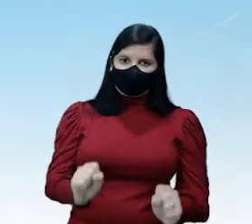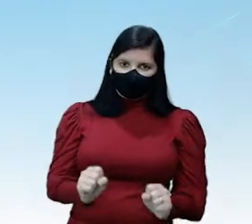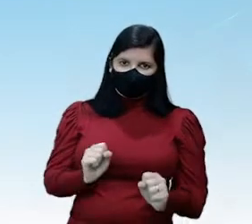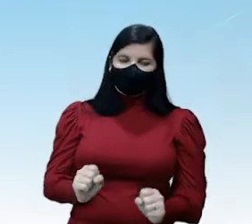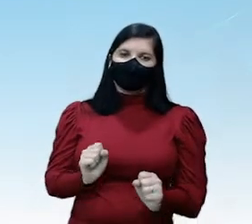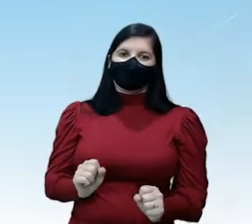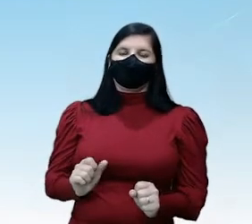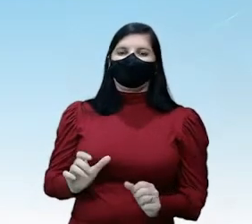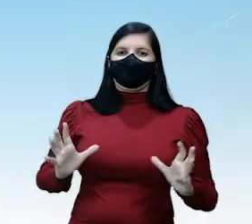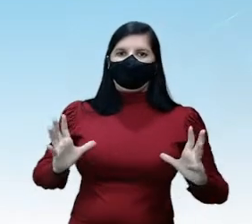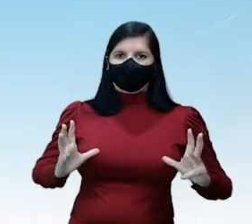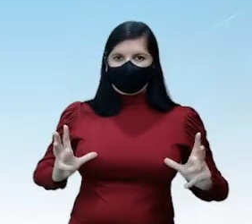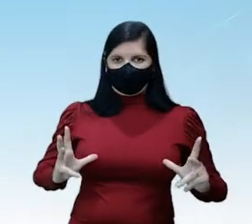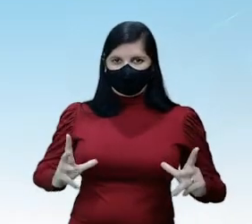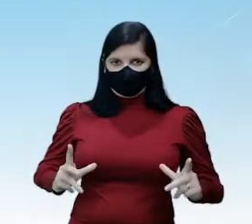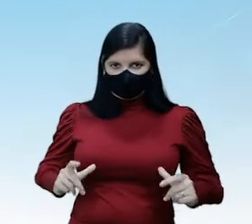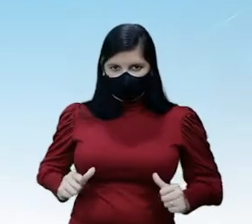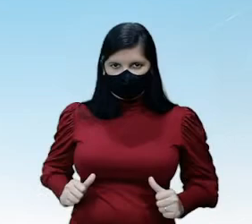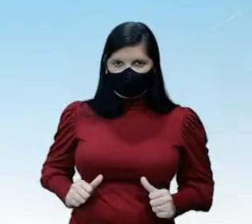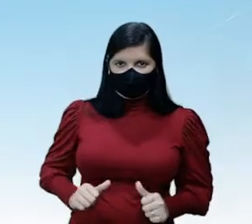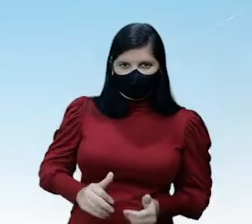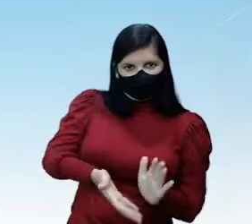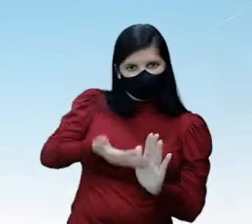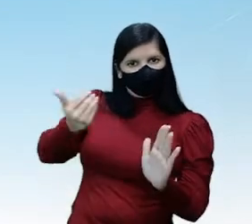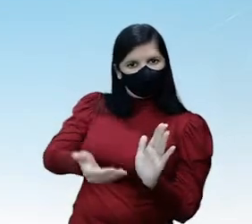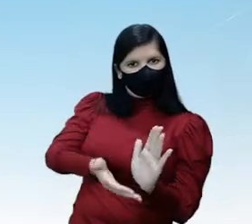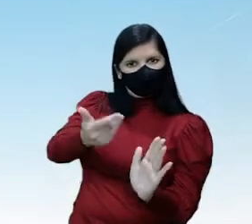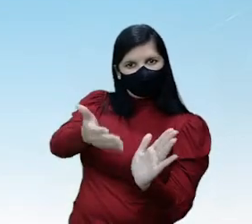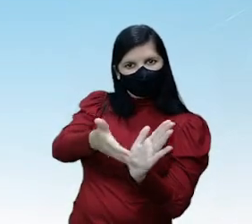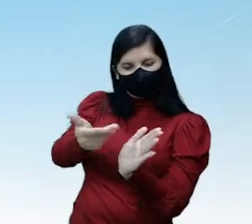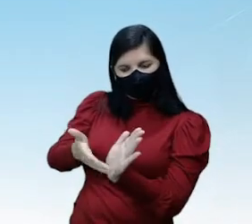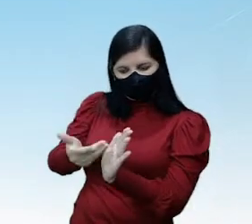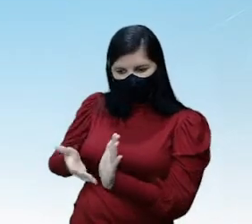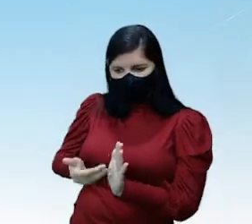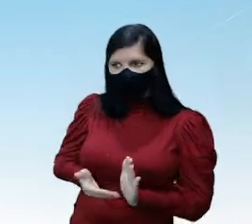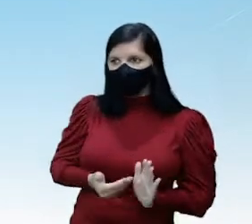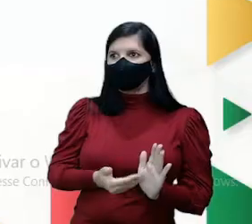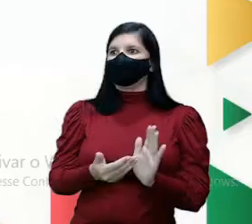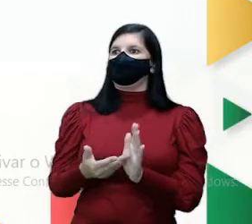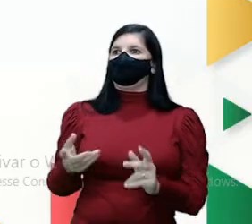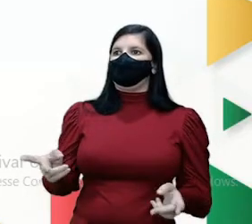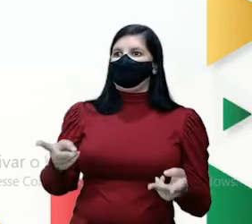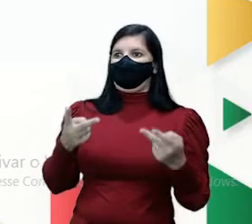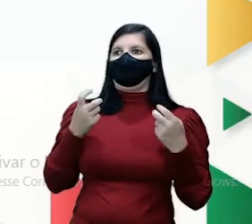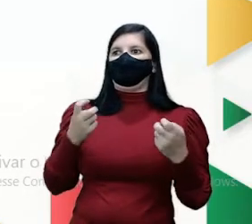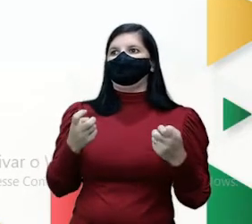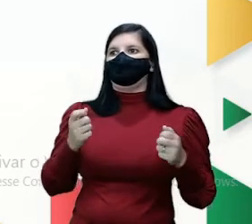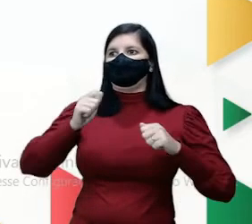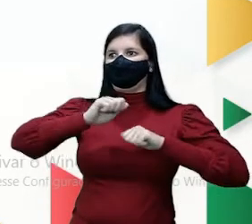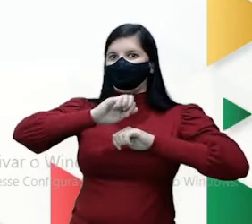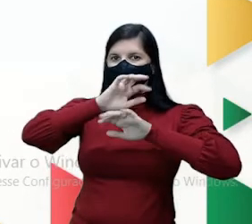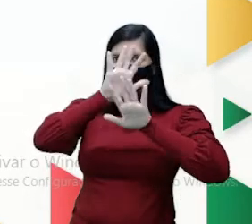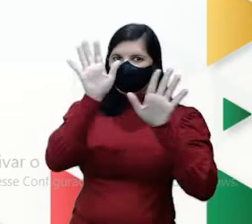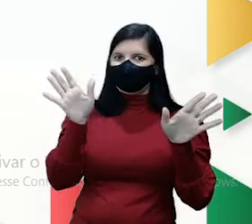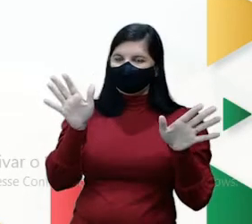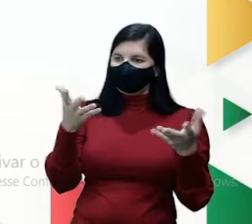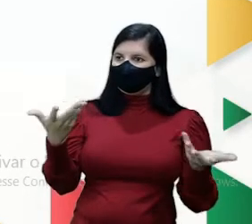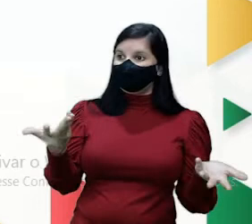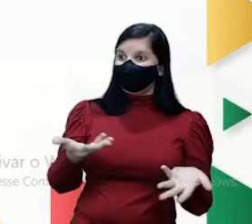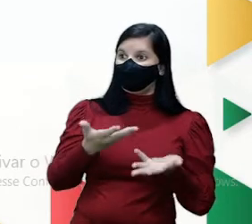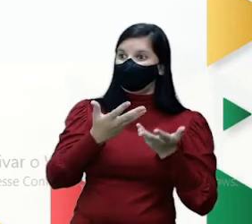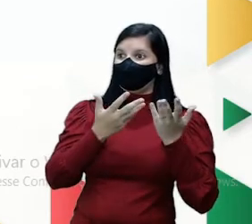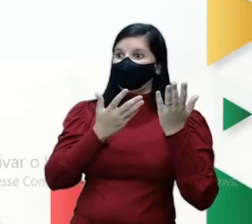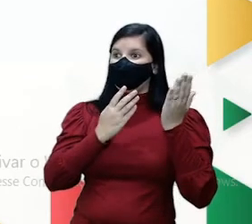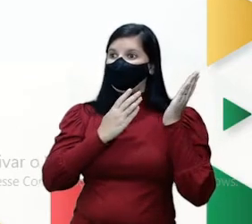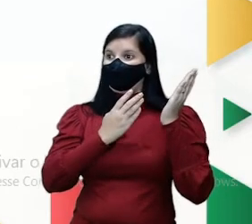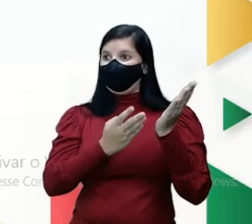pode fazer a decantação, ou seja, nessa imagem aí dá para você perceber claramente que a